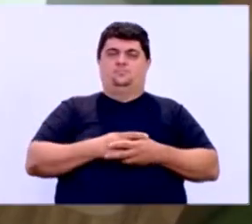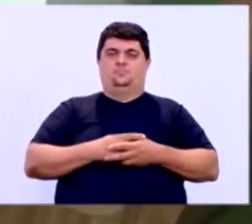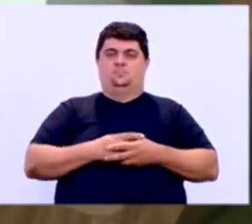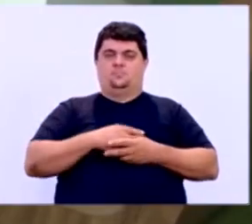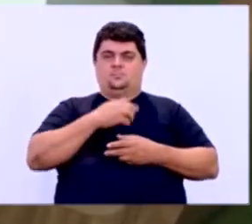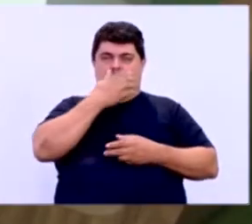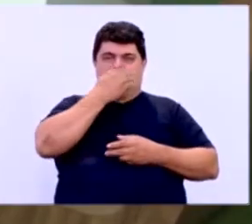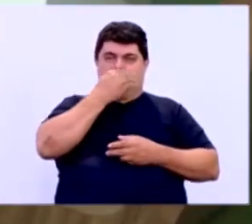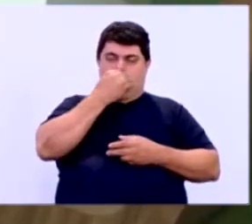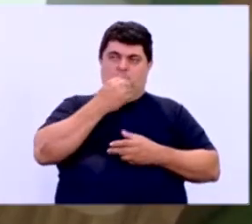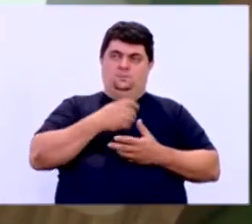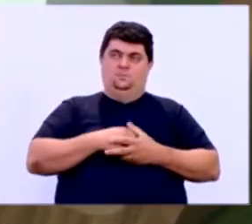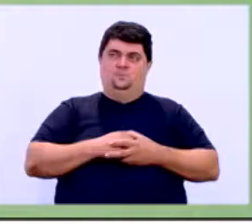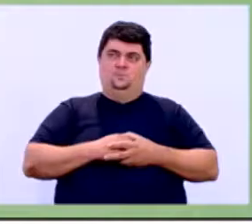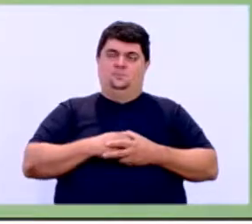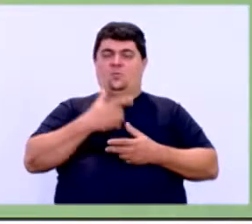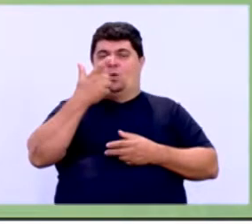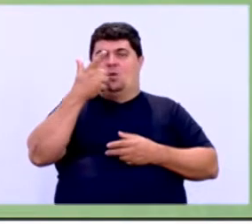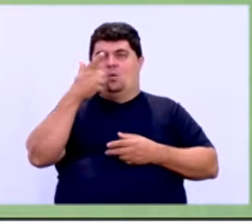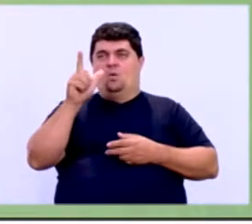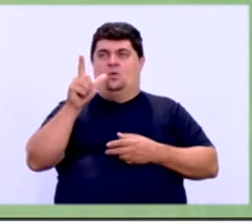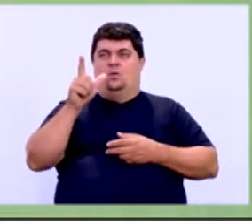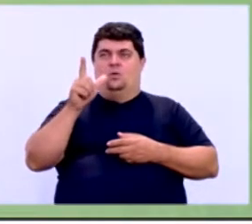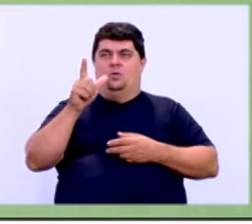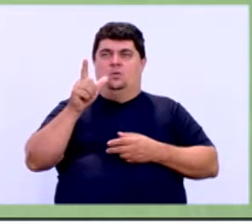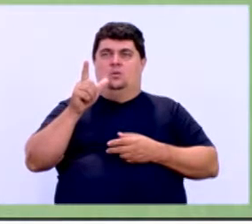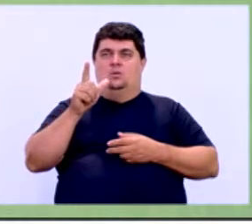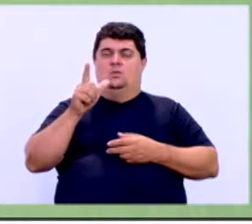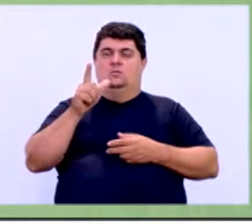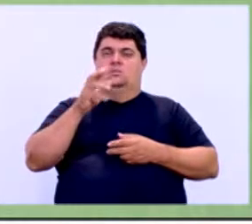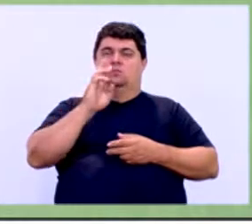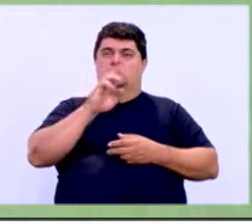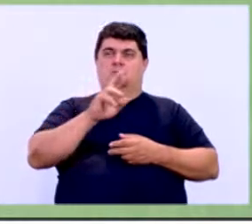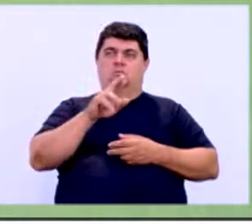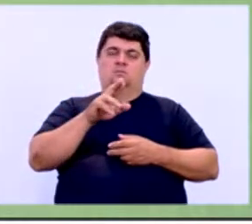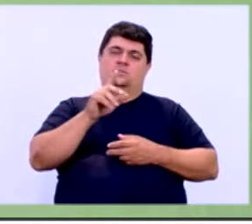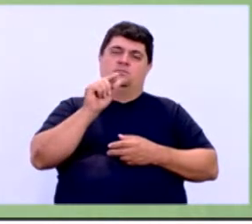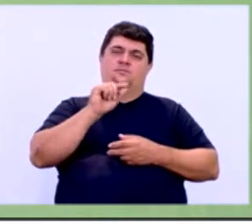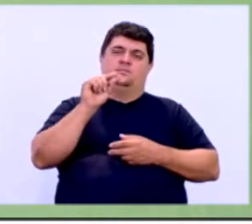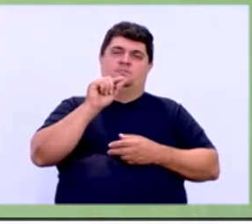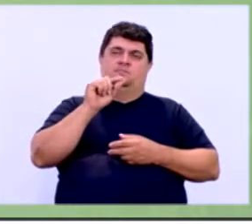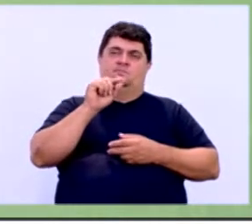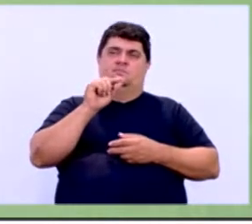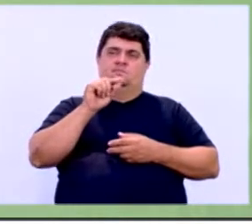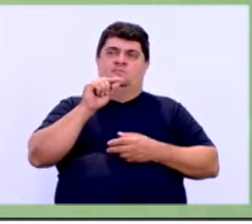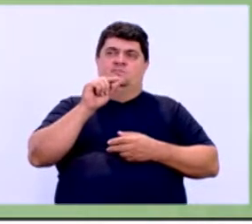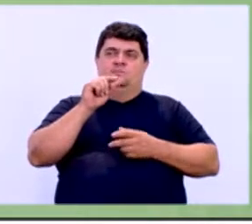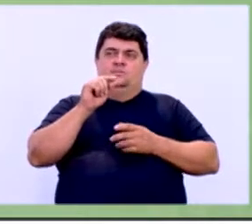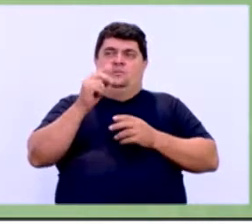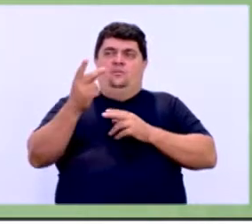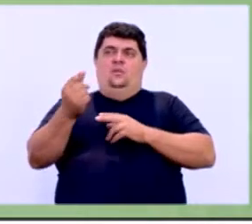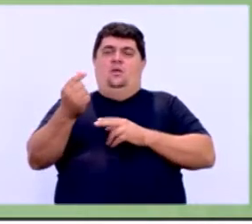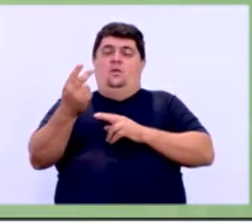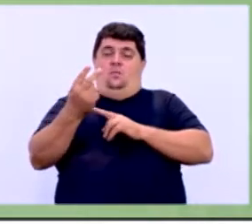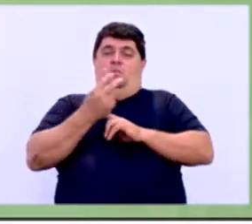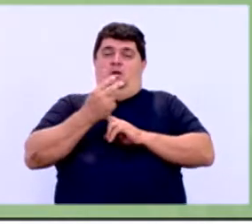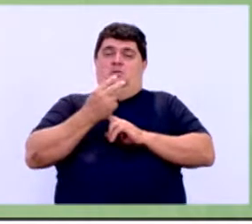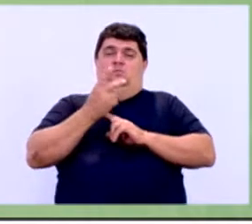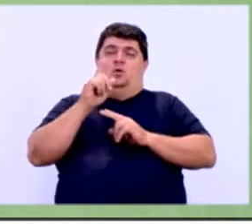Então, a outra resposta que teremos, né, é quando o empréstimo será